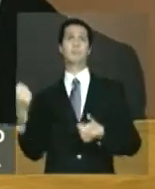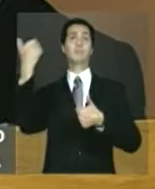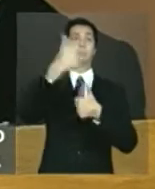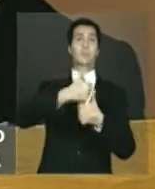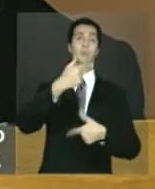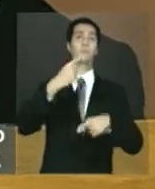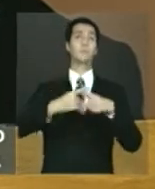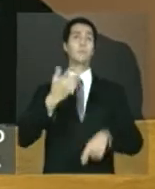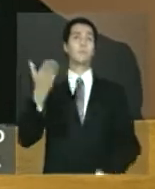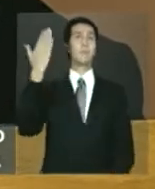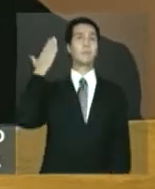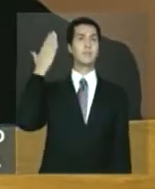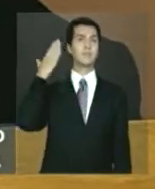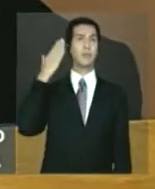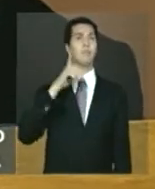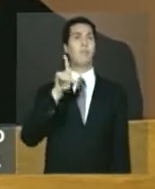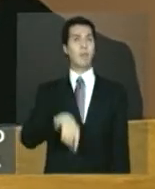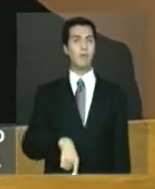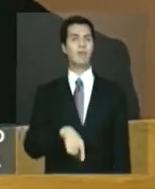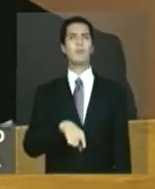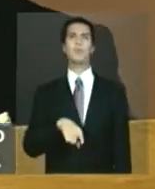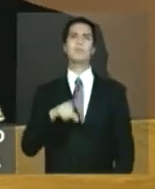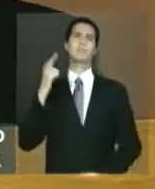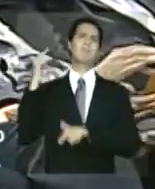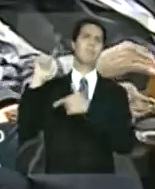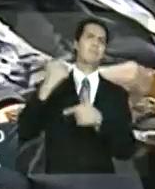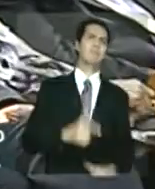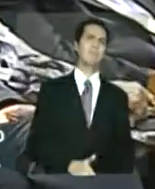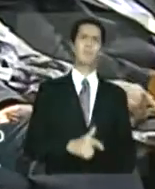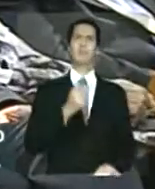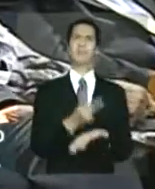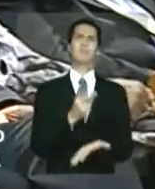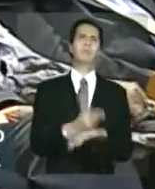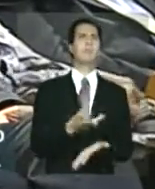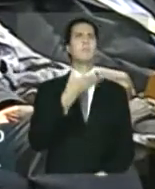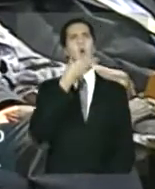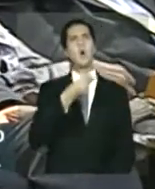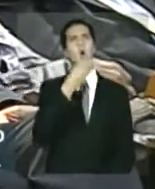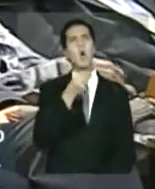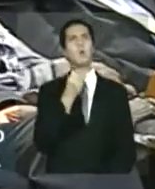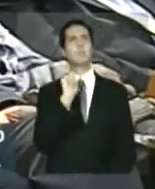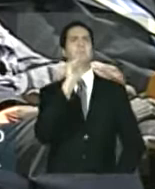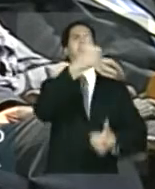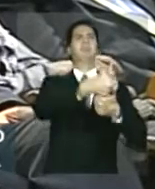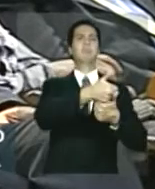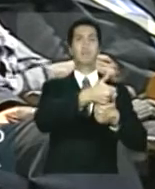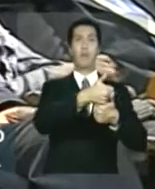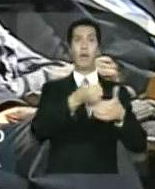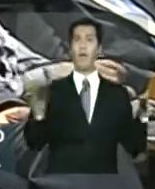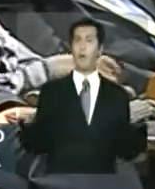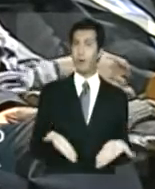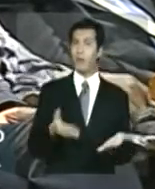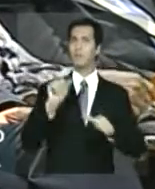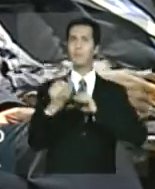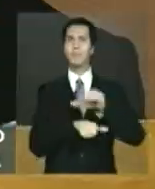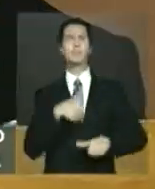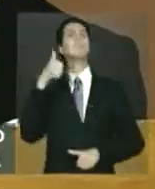ocupados culturalmente só por homens ela dá ela